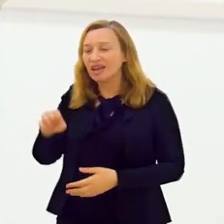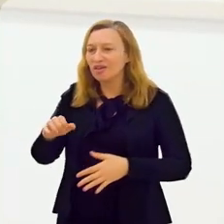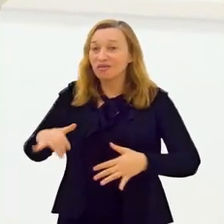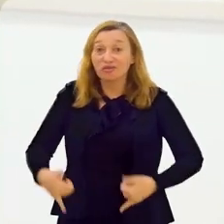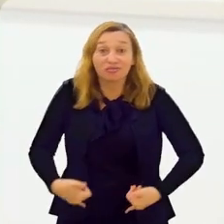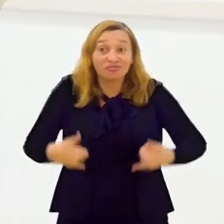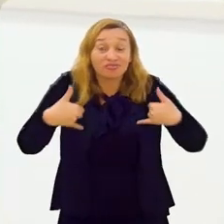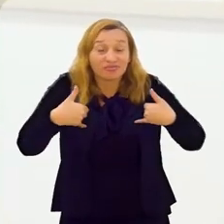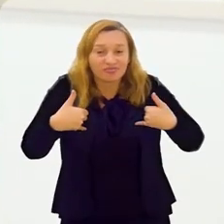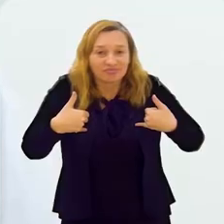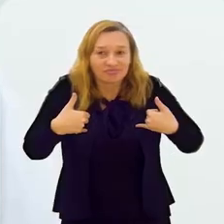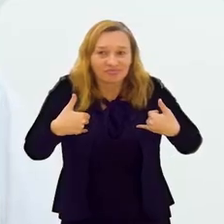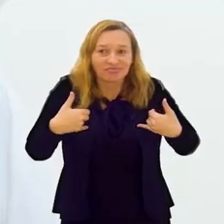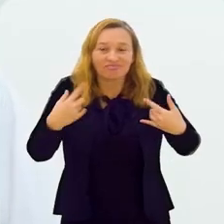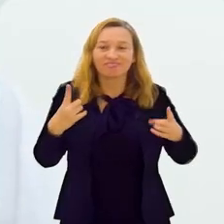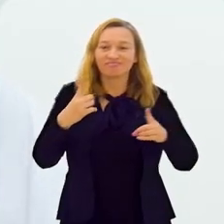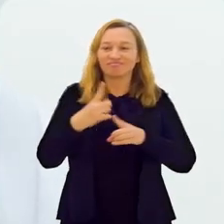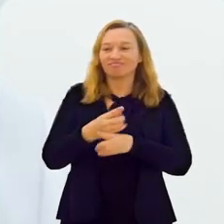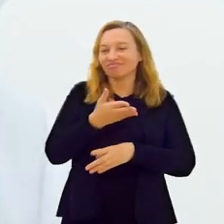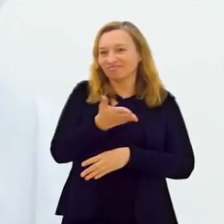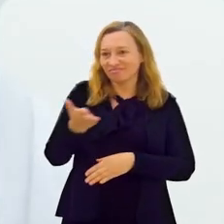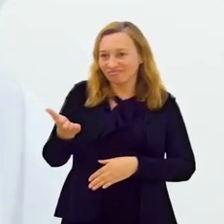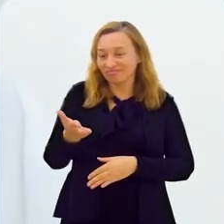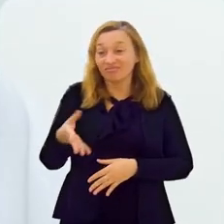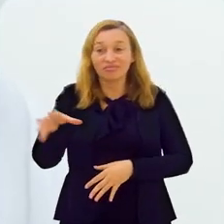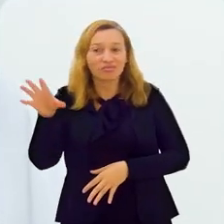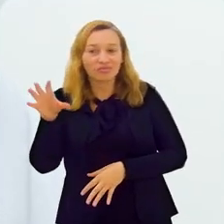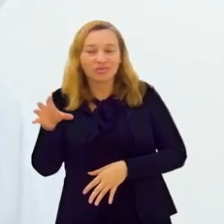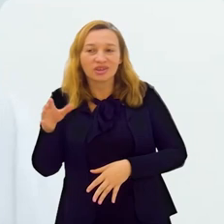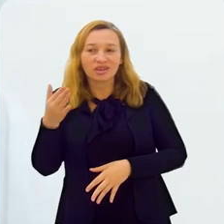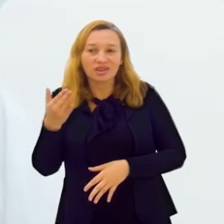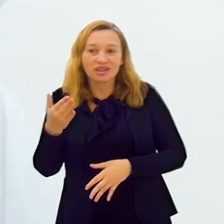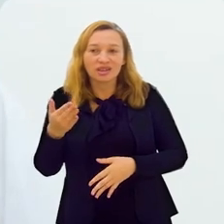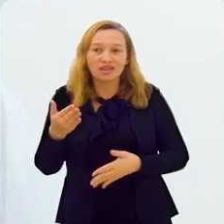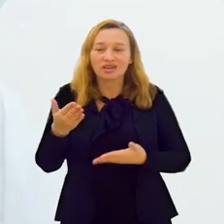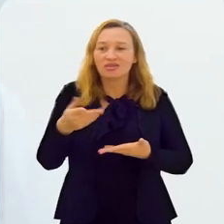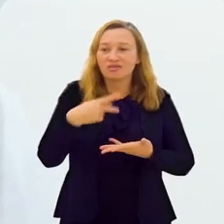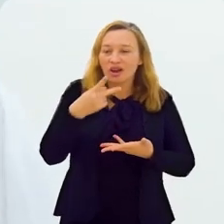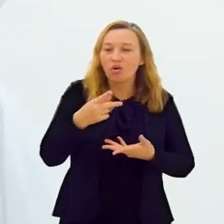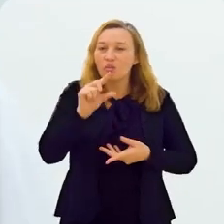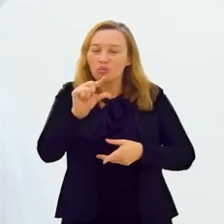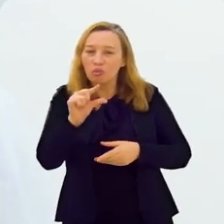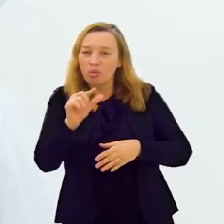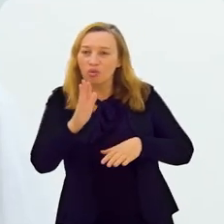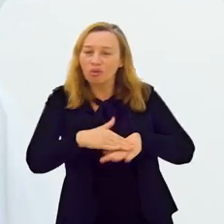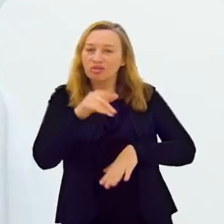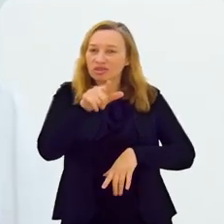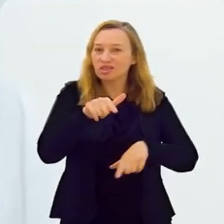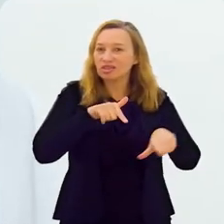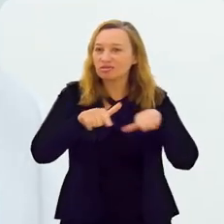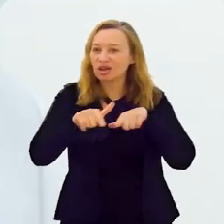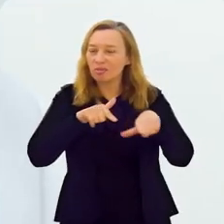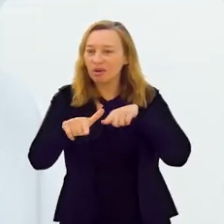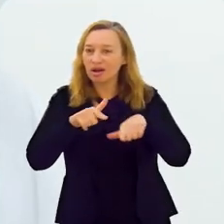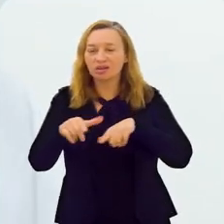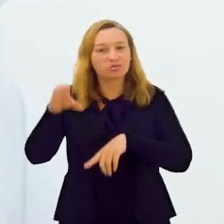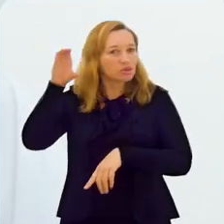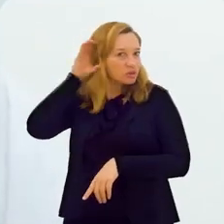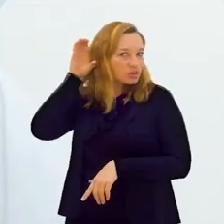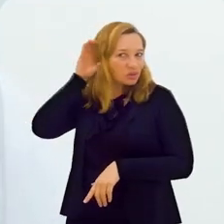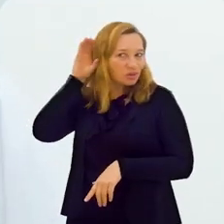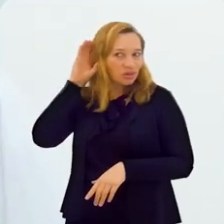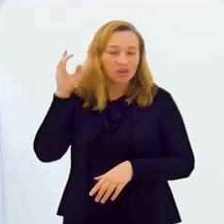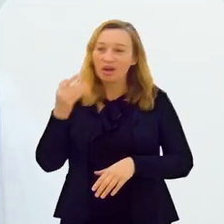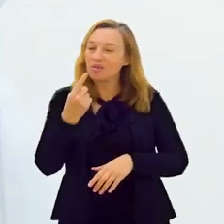gerações. Zé Guilherme, foi uma honra e um prazer poder reencontrar você e ouvi-lo e trazer um pouco mais do que você está fazendo